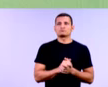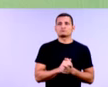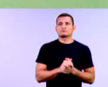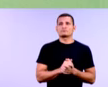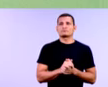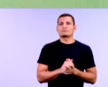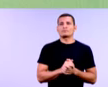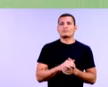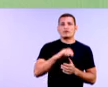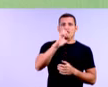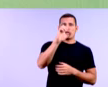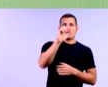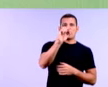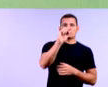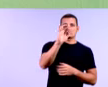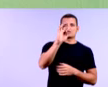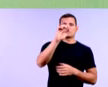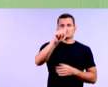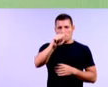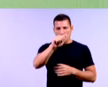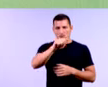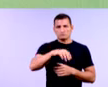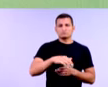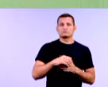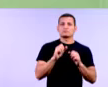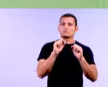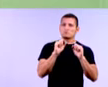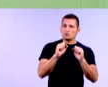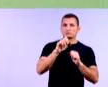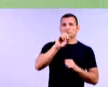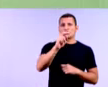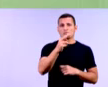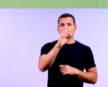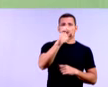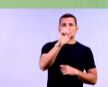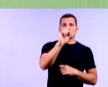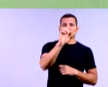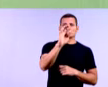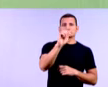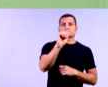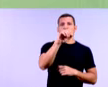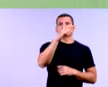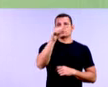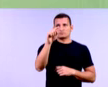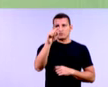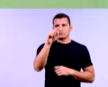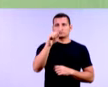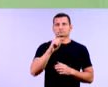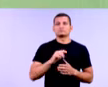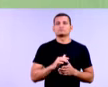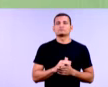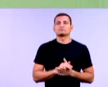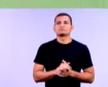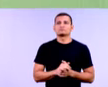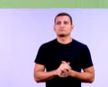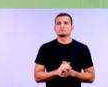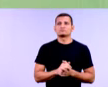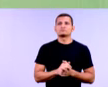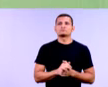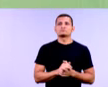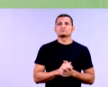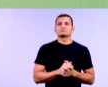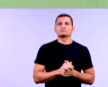ou estão anexos, se eu somei, é obrigado colocar no plural, porque eu estou somando os 2 e eu não tenho a preposição